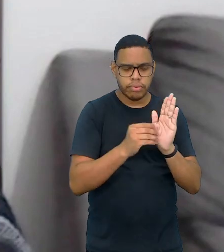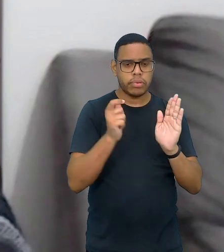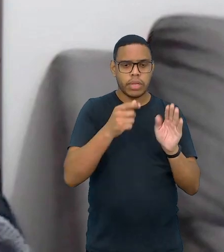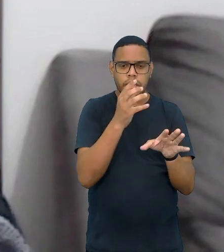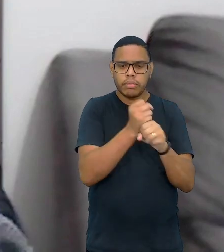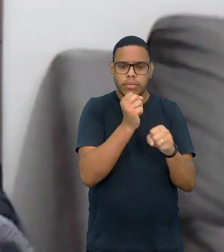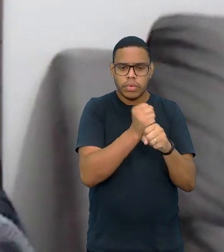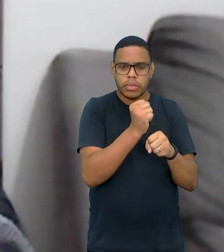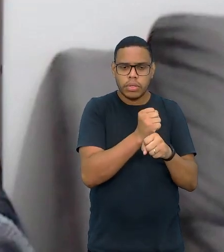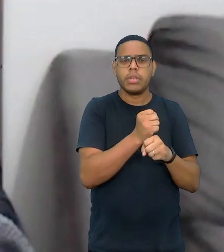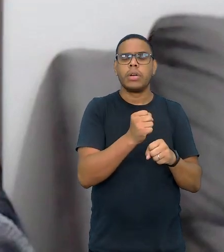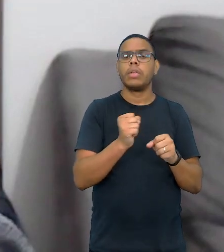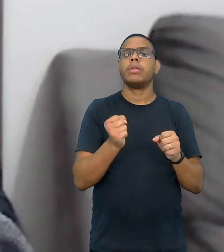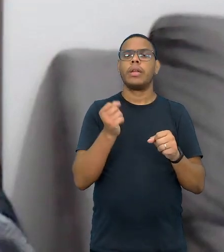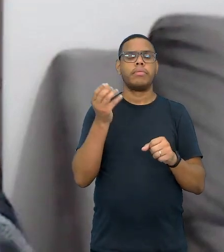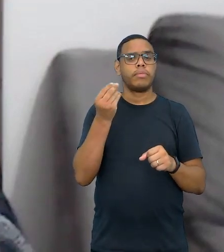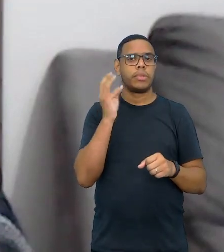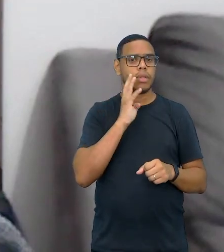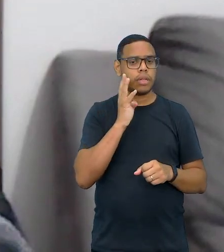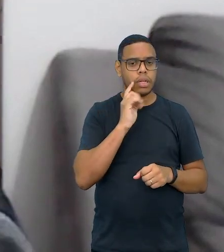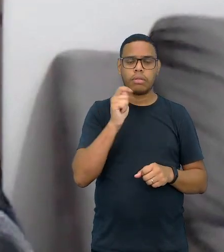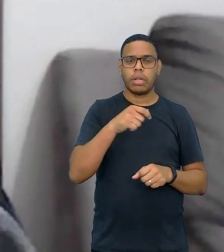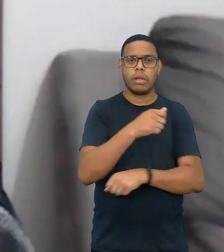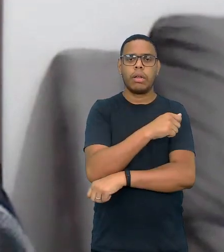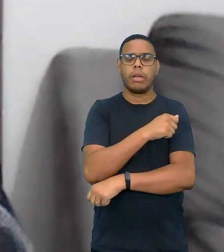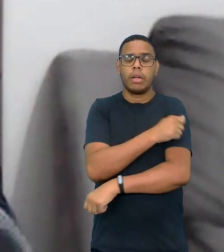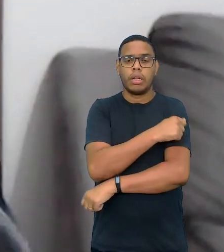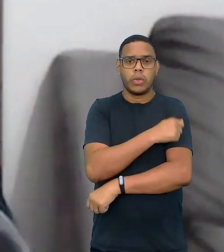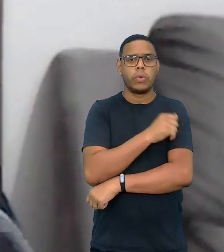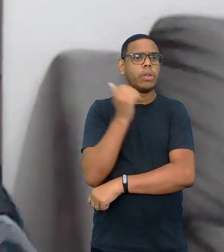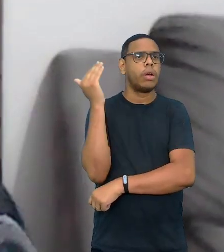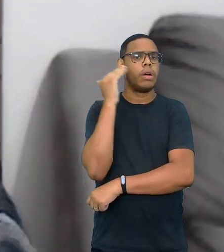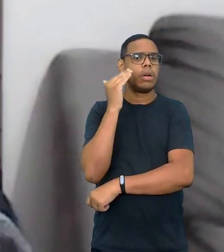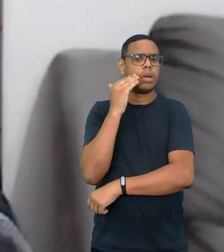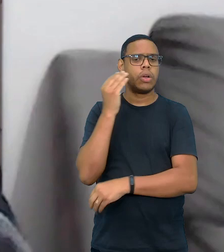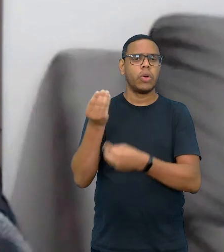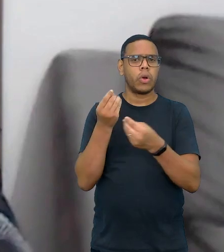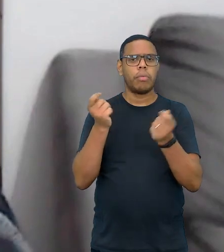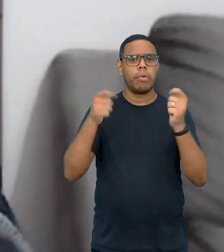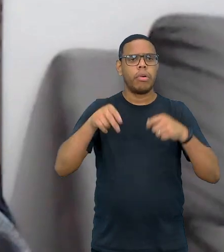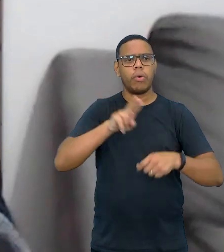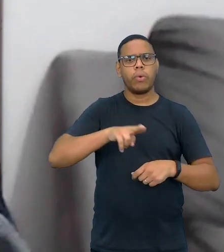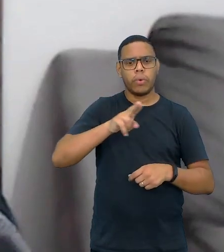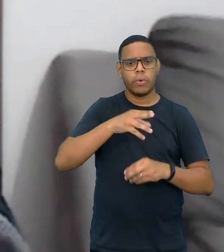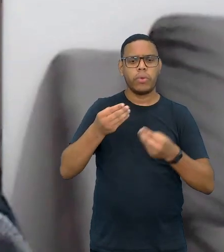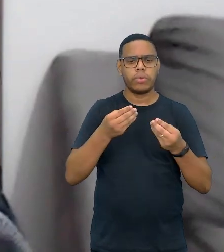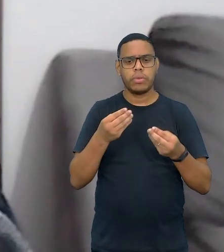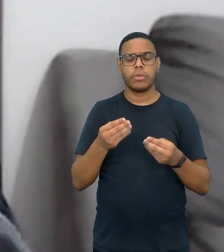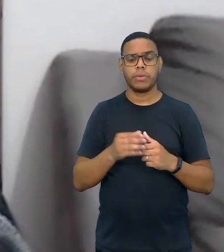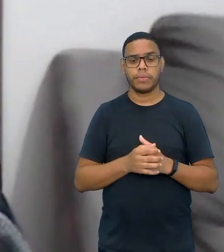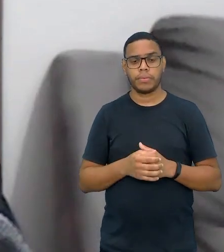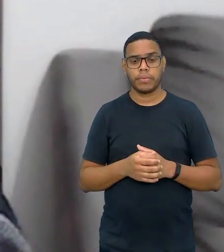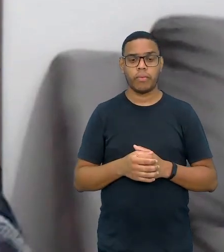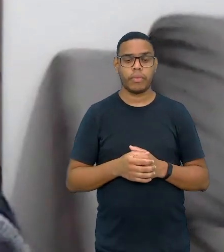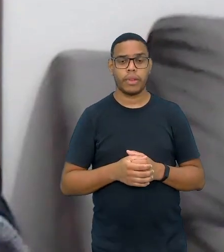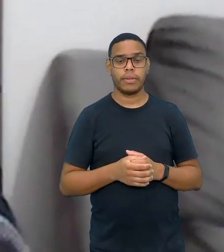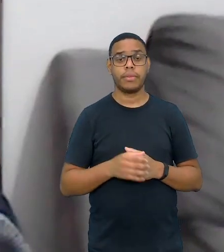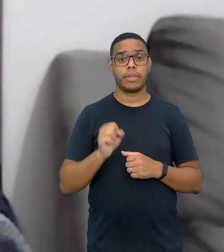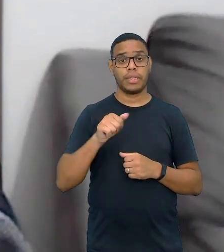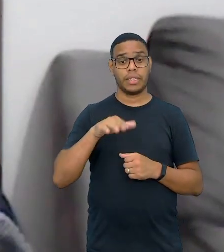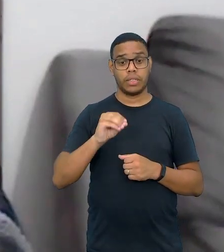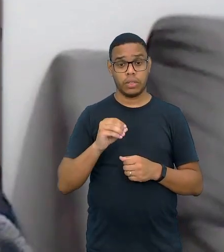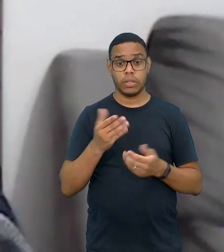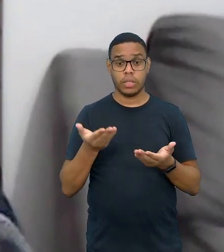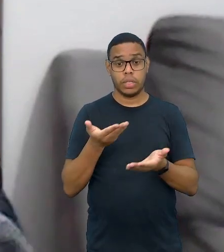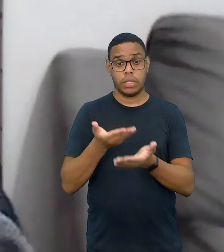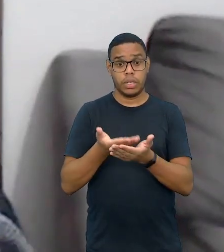E os probleminhas são bem bacanas e dá para o aluno entender a aplicabilidade dessa lei, da lei dos senos, né? E